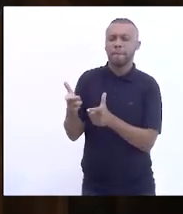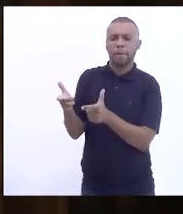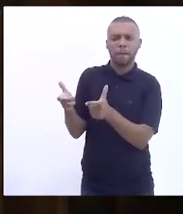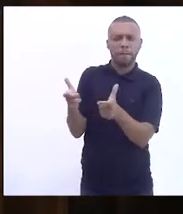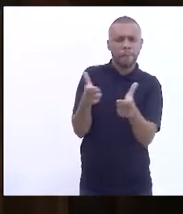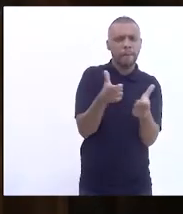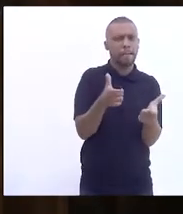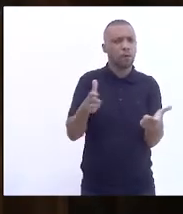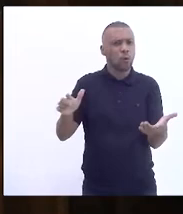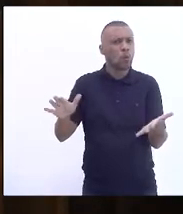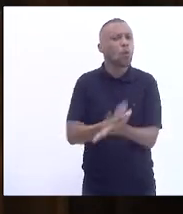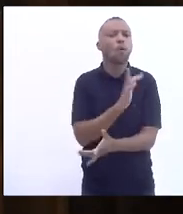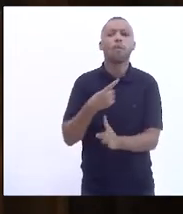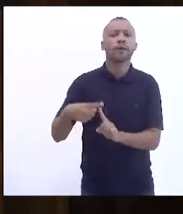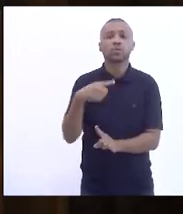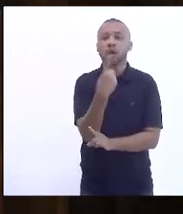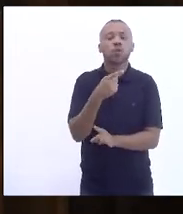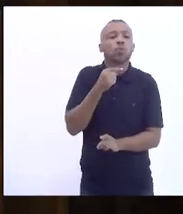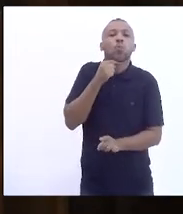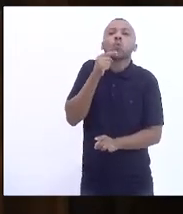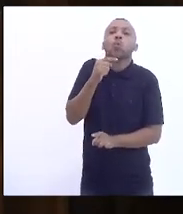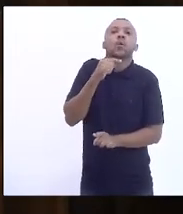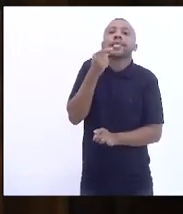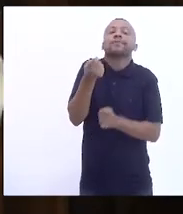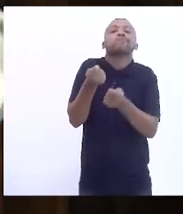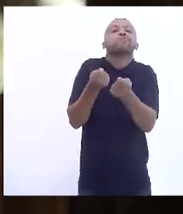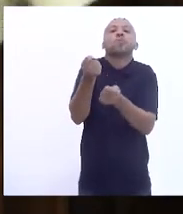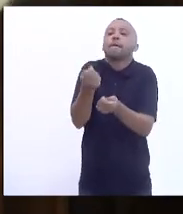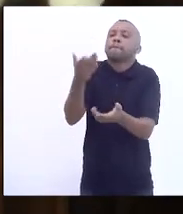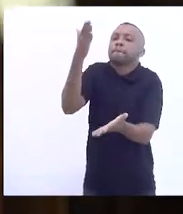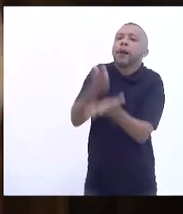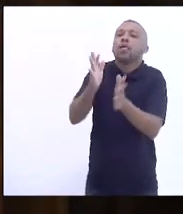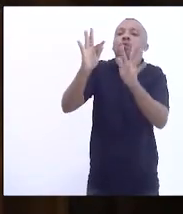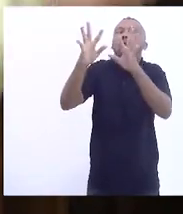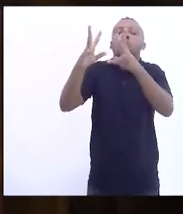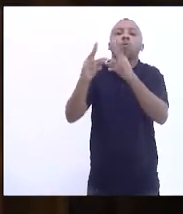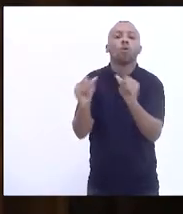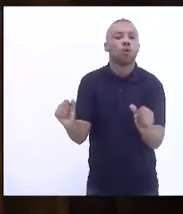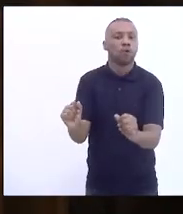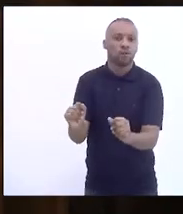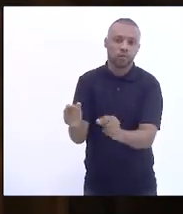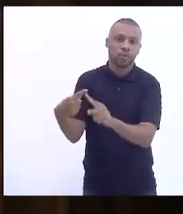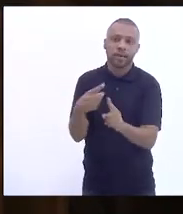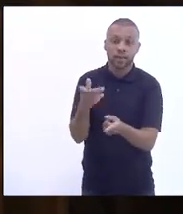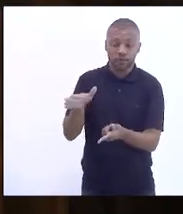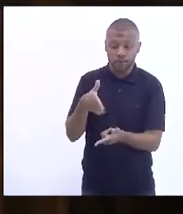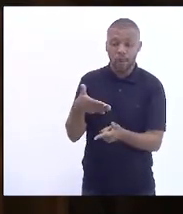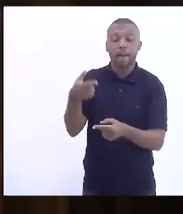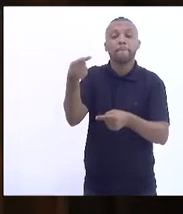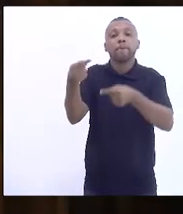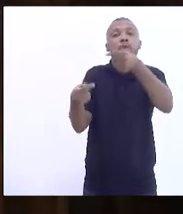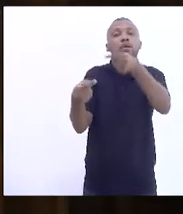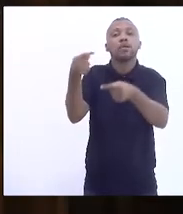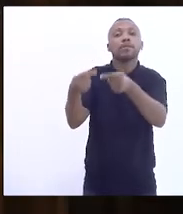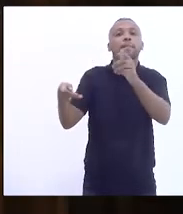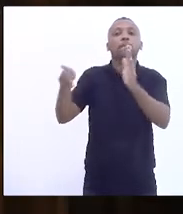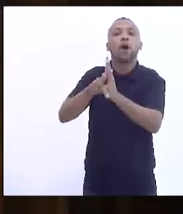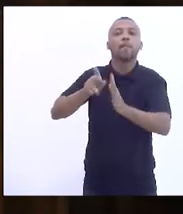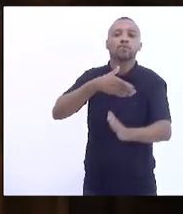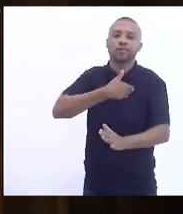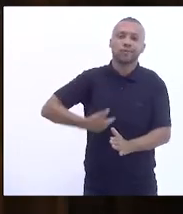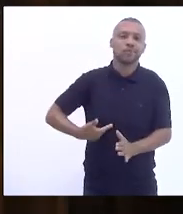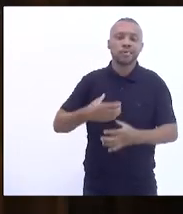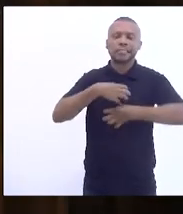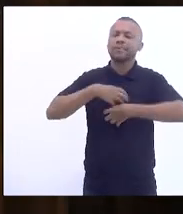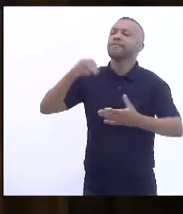porque a gente não consegue parar isso porque isso é que nem eu coloquei é uma política de estado e eu